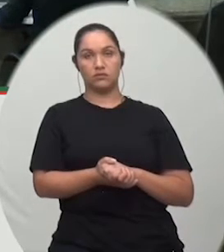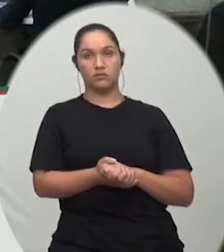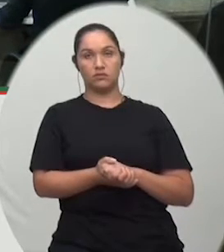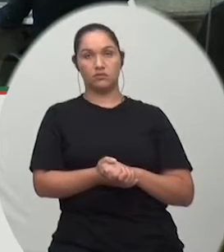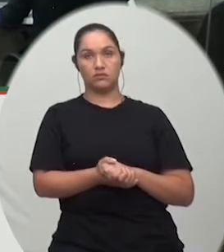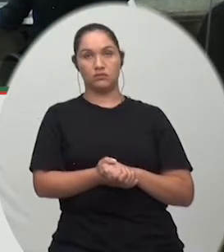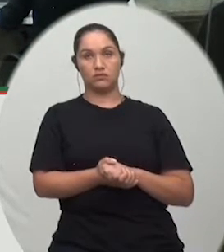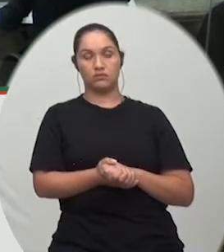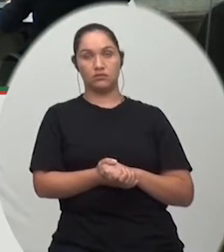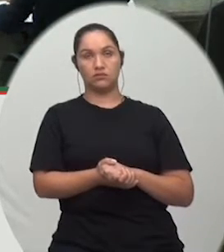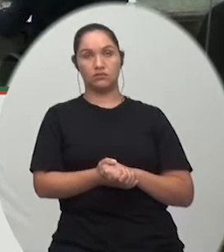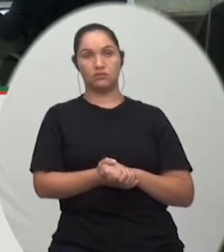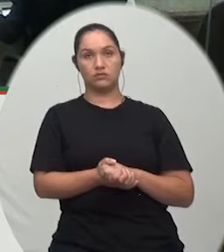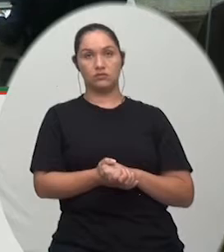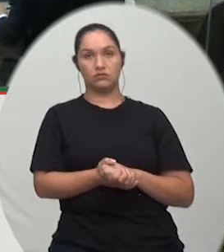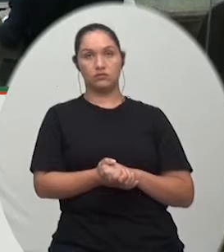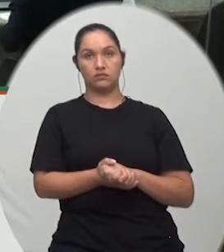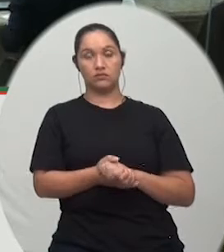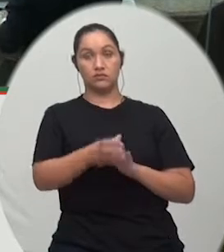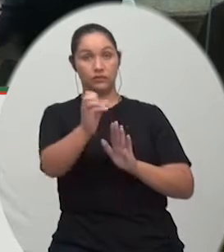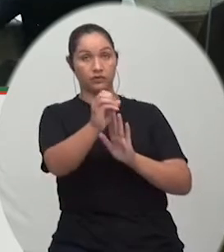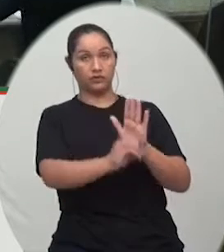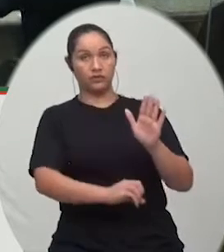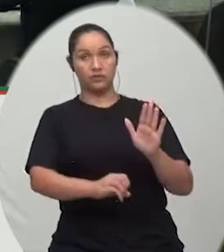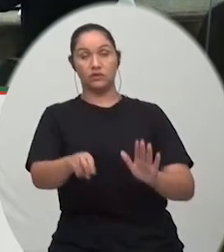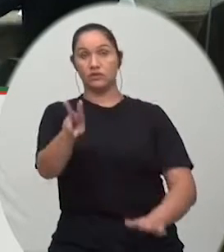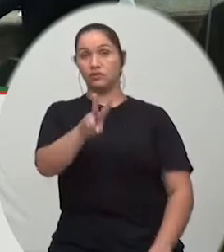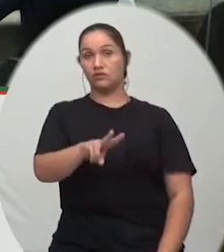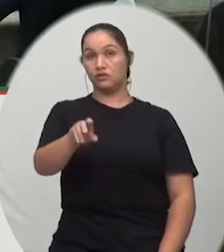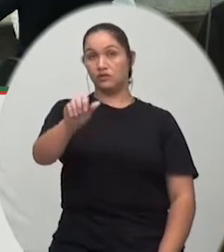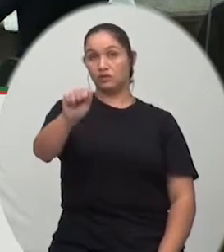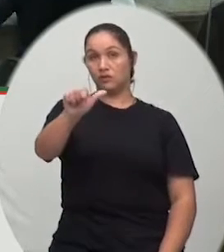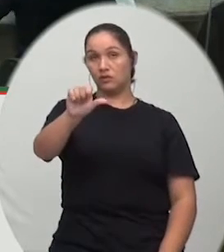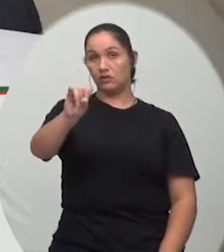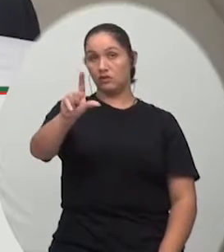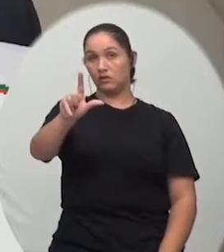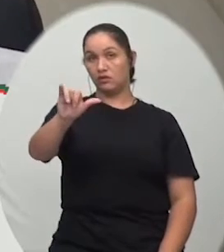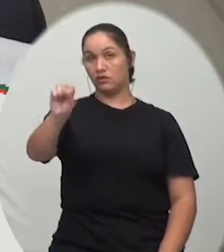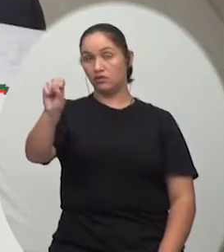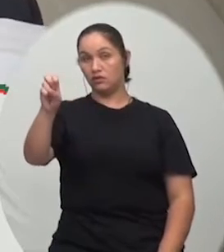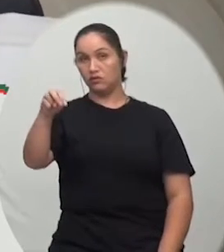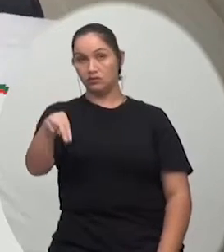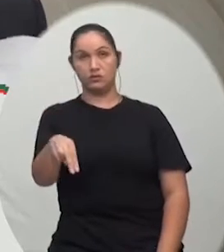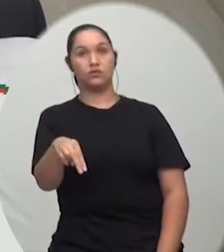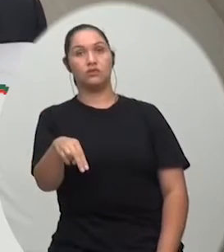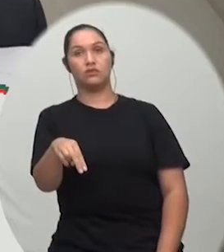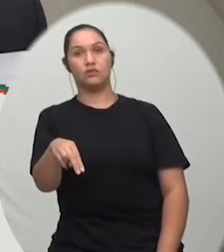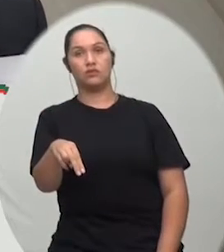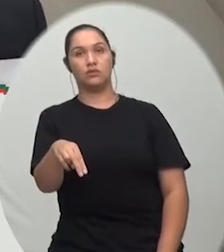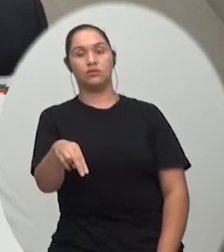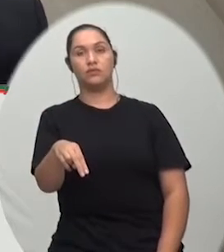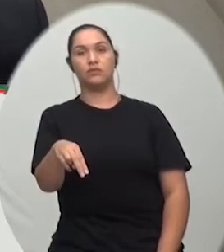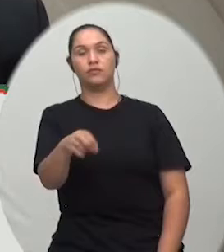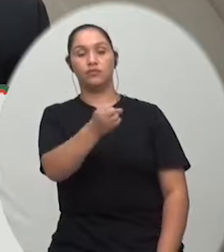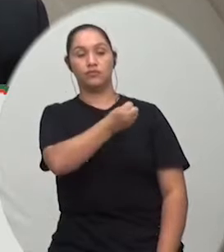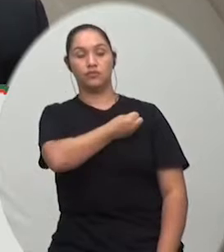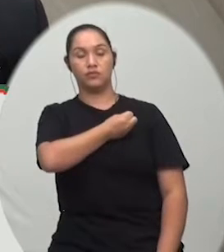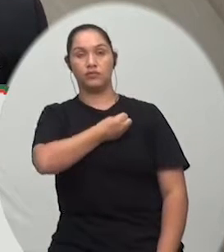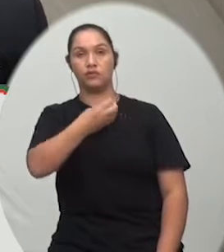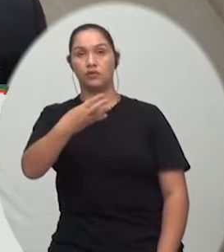Aqui só lê o ofício. Ofício do vereador Alisson José Pires, protocolo número